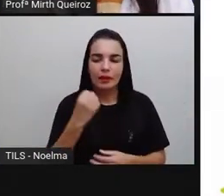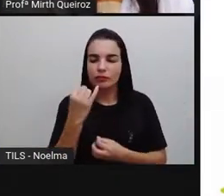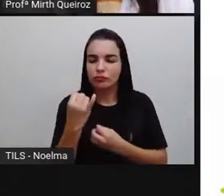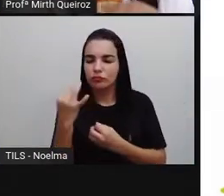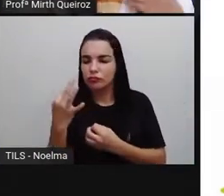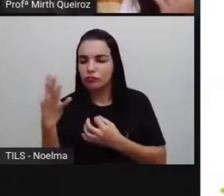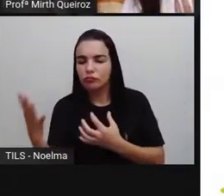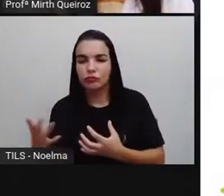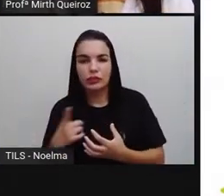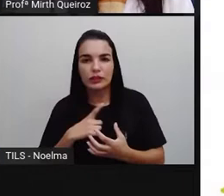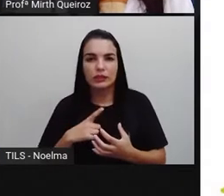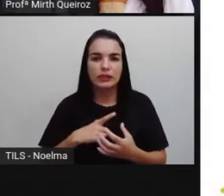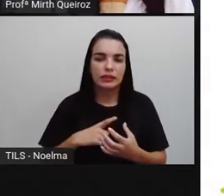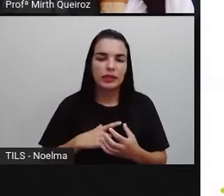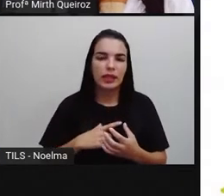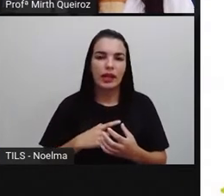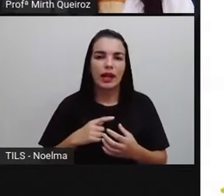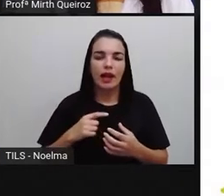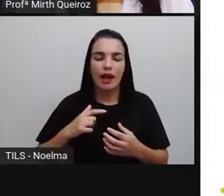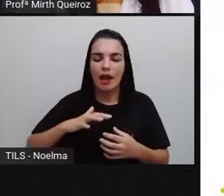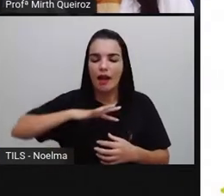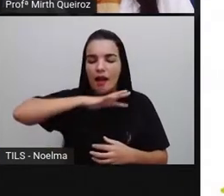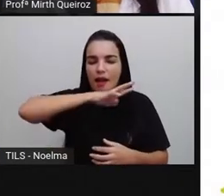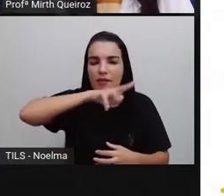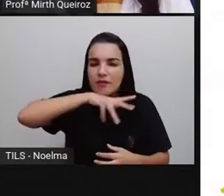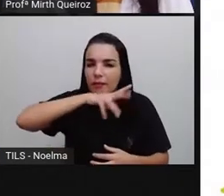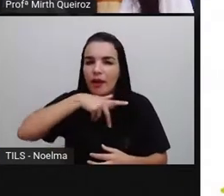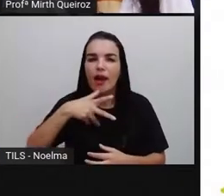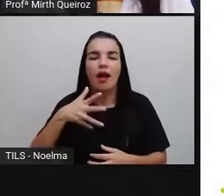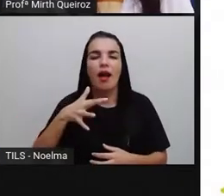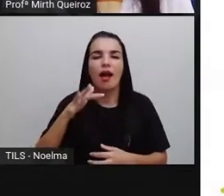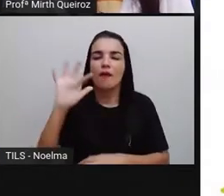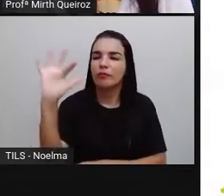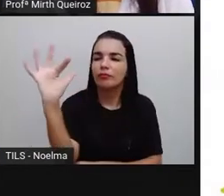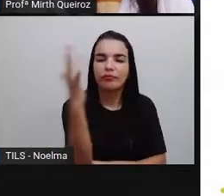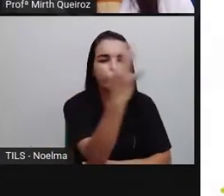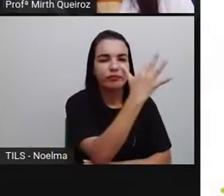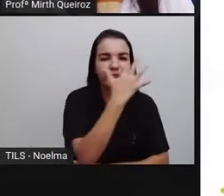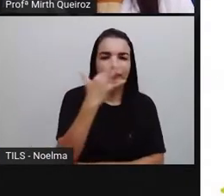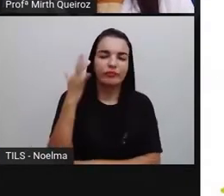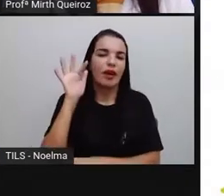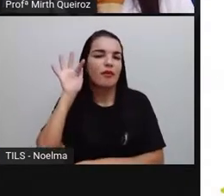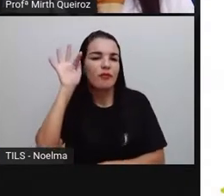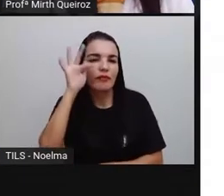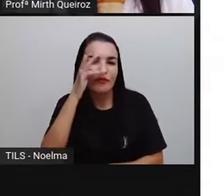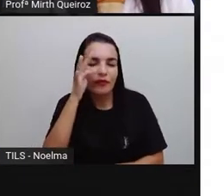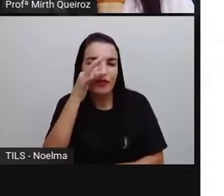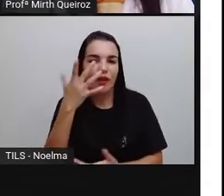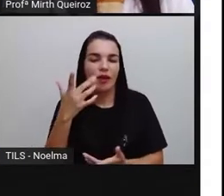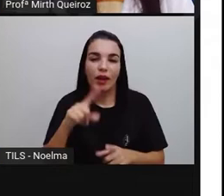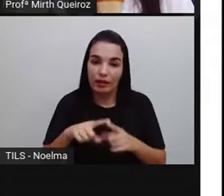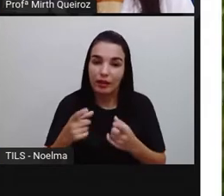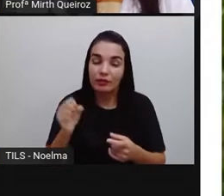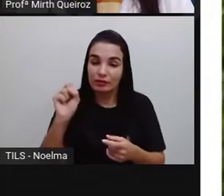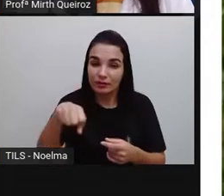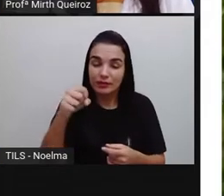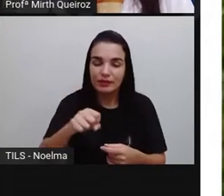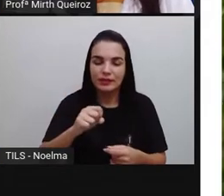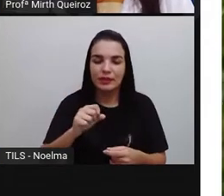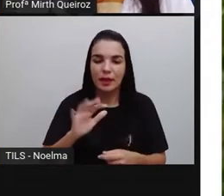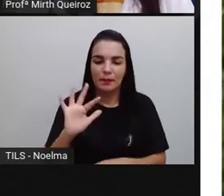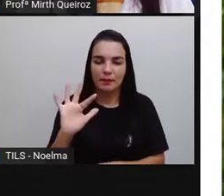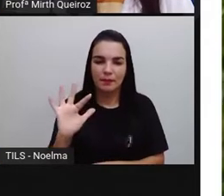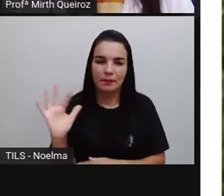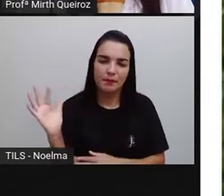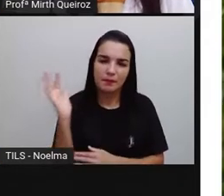tem em relação à fauna, à flora, isso tudo é biodiversidade. E, para a gente começar,